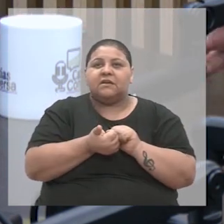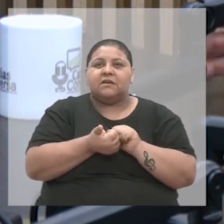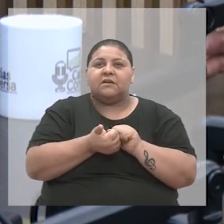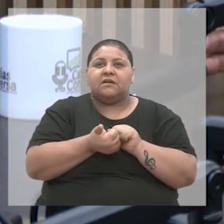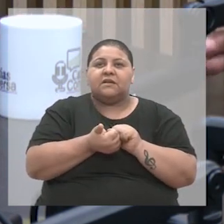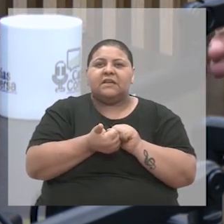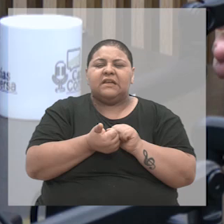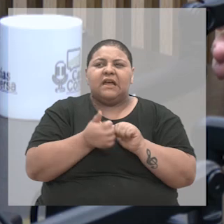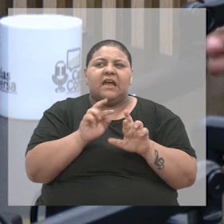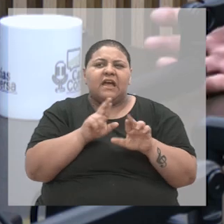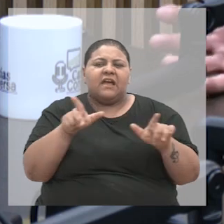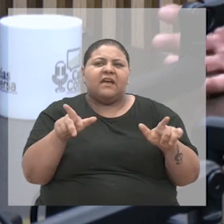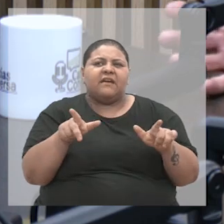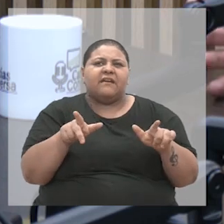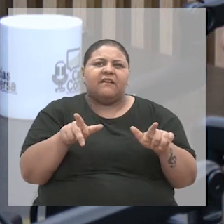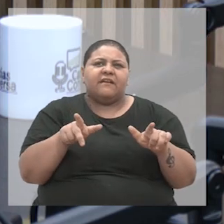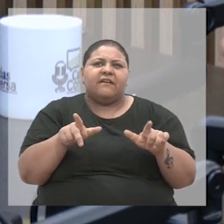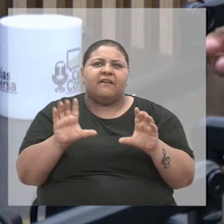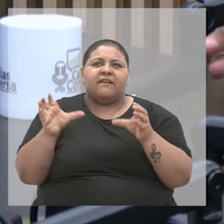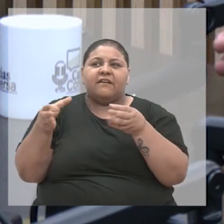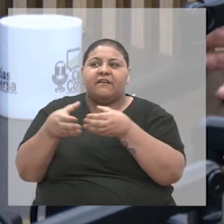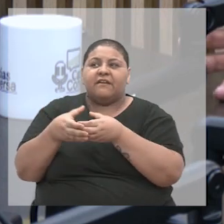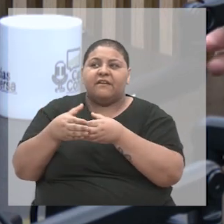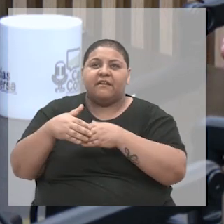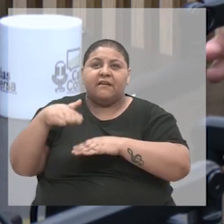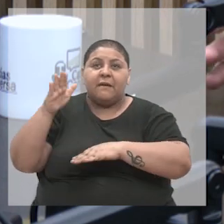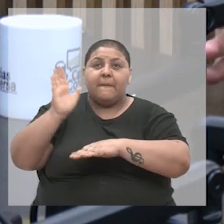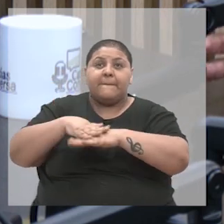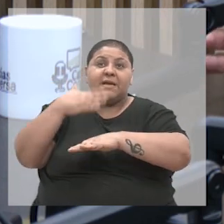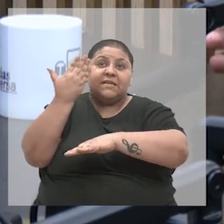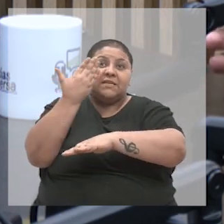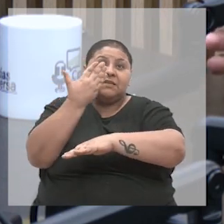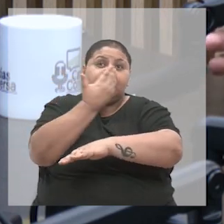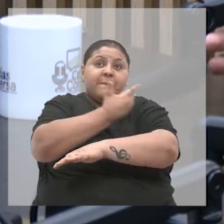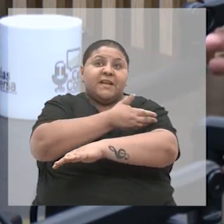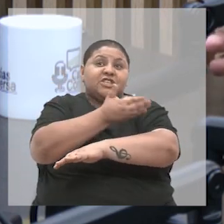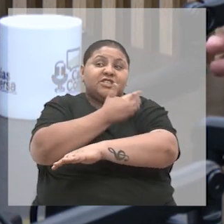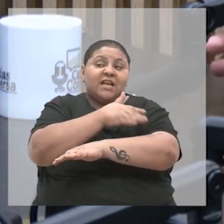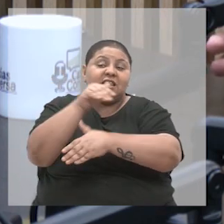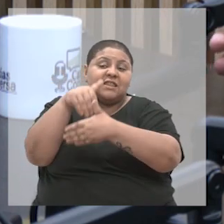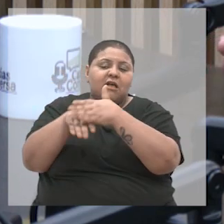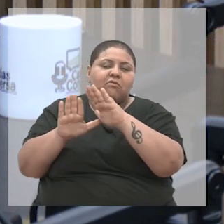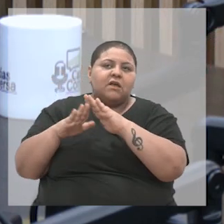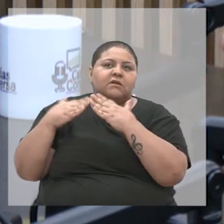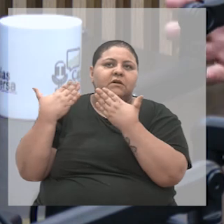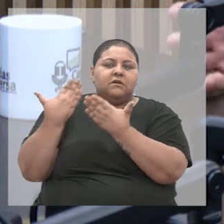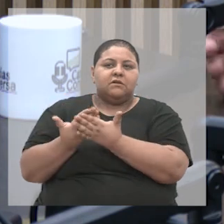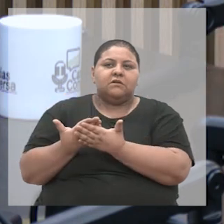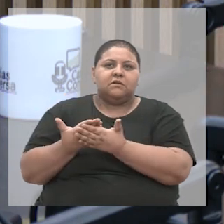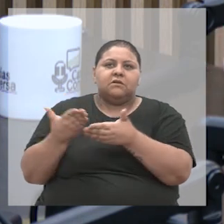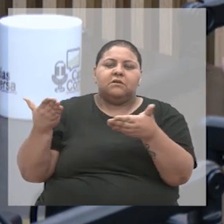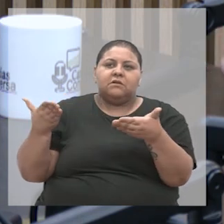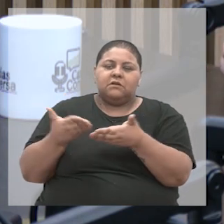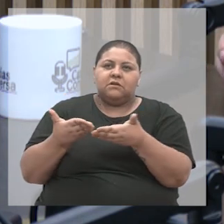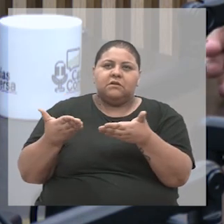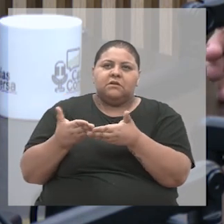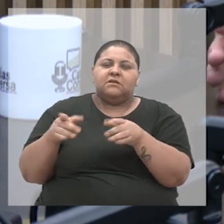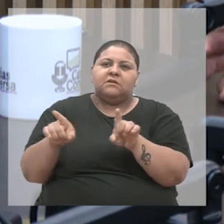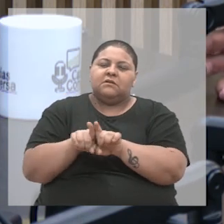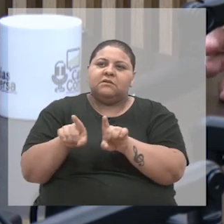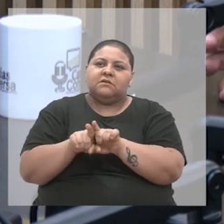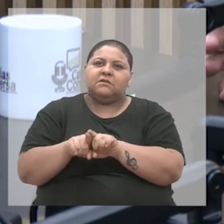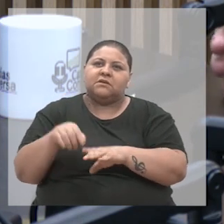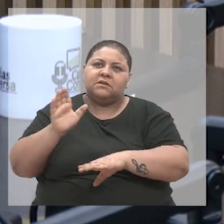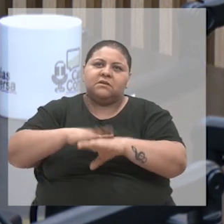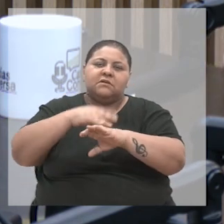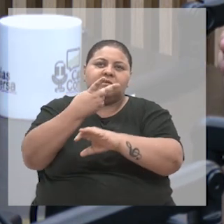até contraditório, né? Porque a modalidade é uma das mais praticadas a nível escolar, né? Hoje, fazendo levantamento, são mais